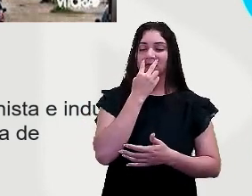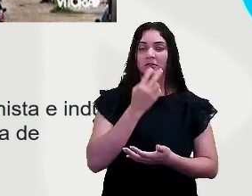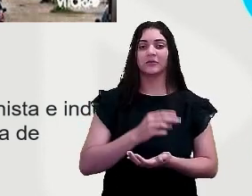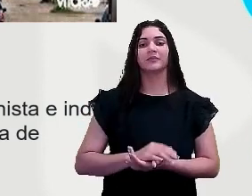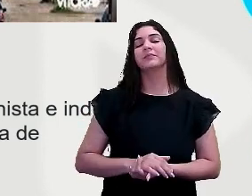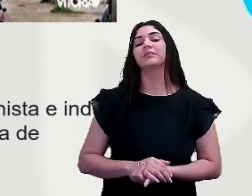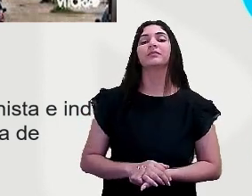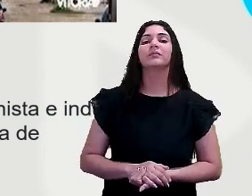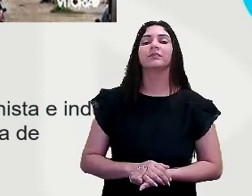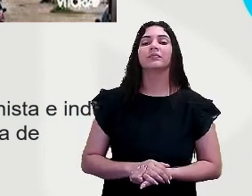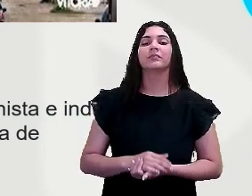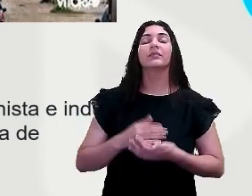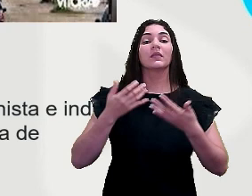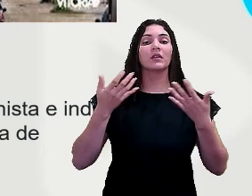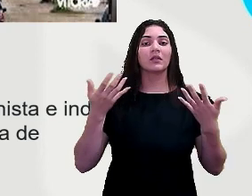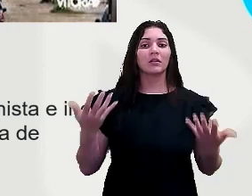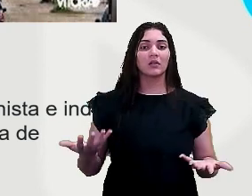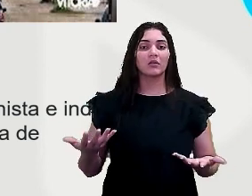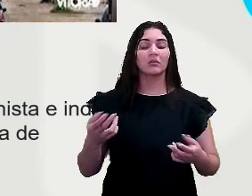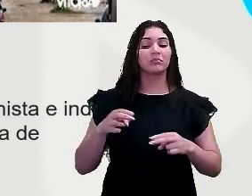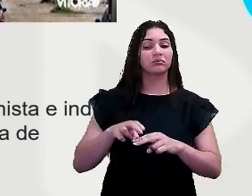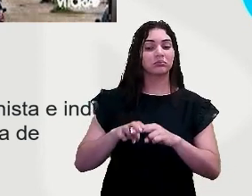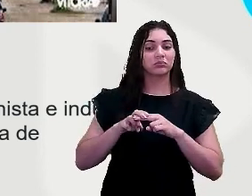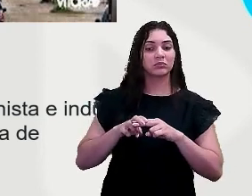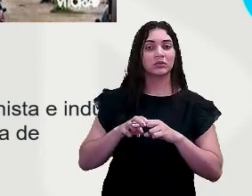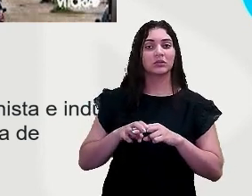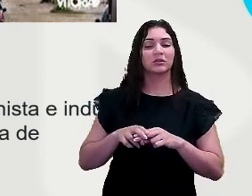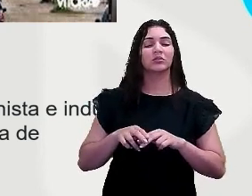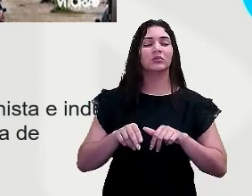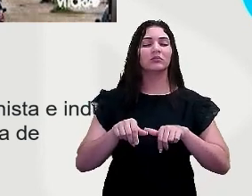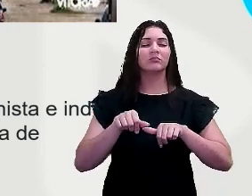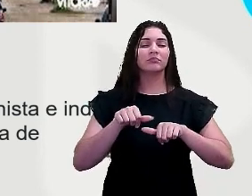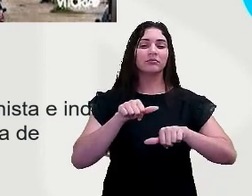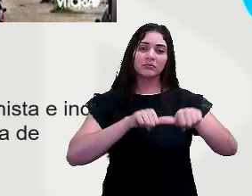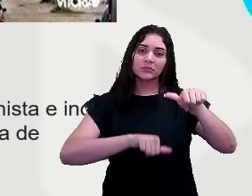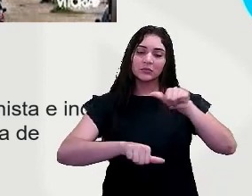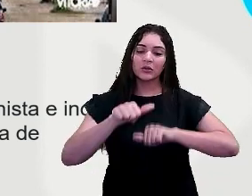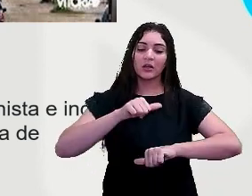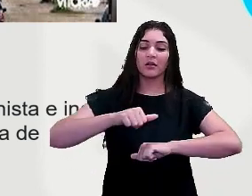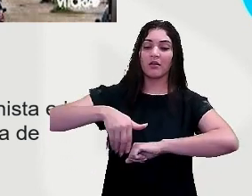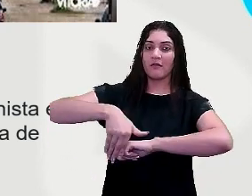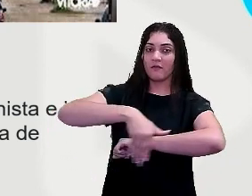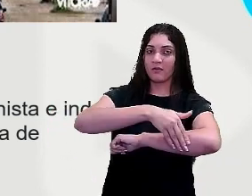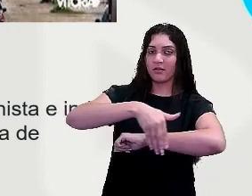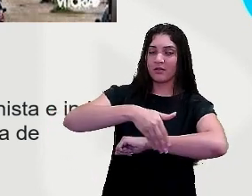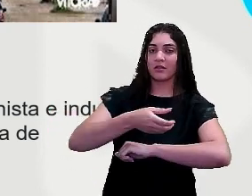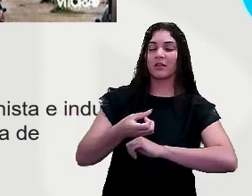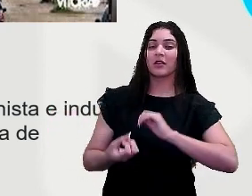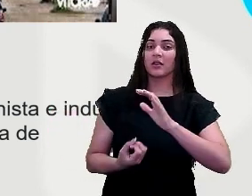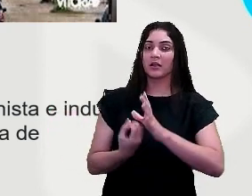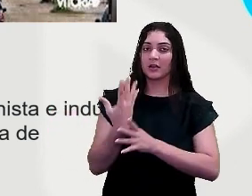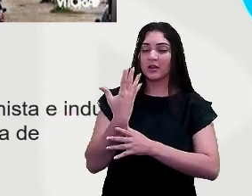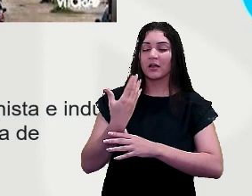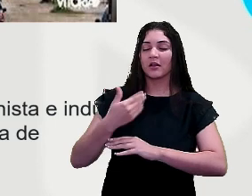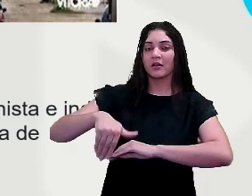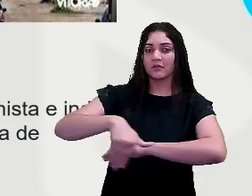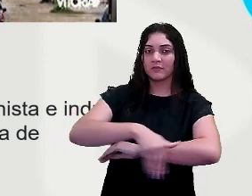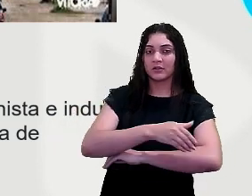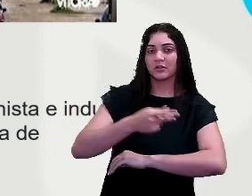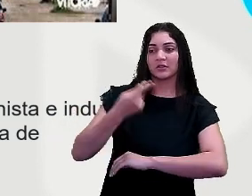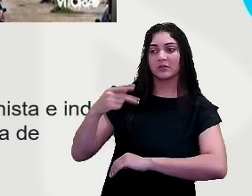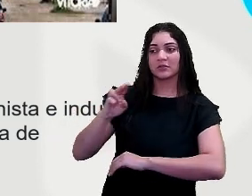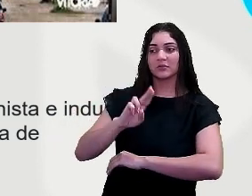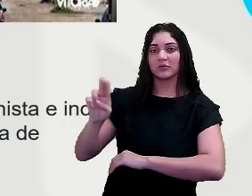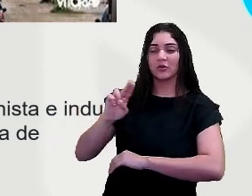Santo Antão. Então, por isso, transformaram a avenida em seu nome, como forma de